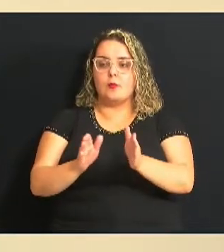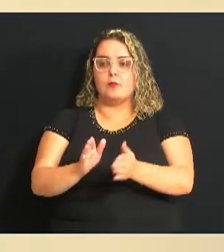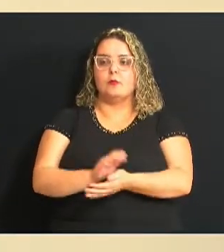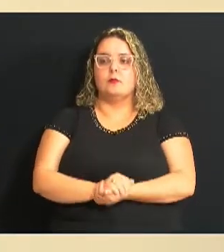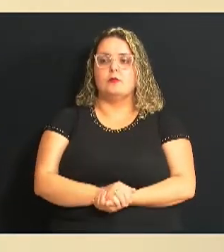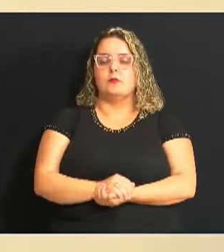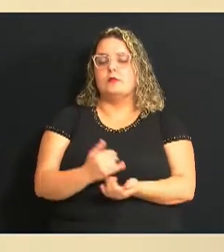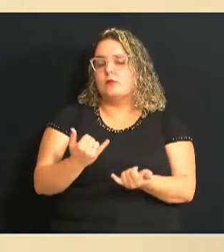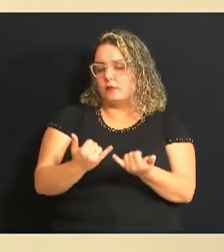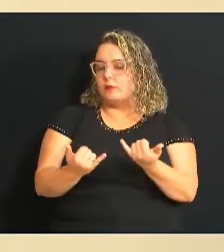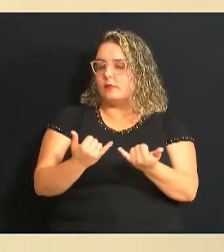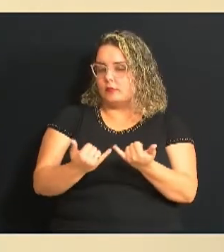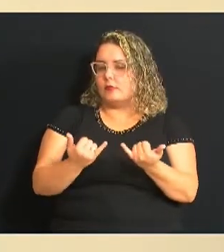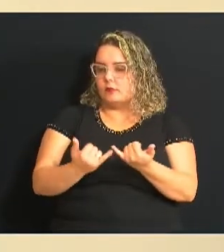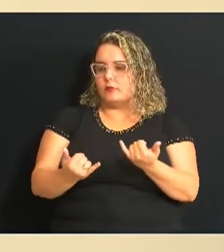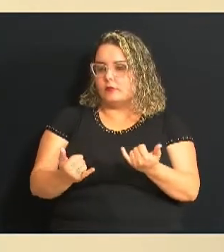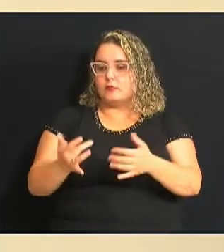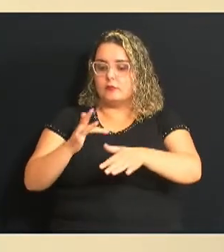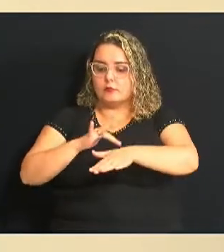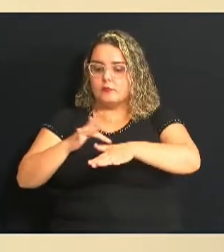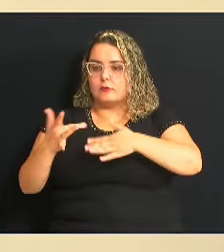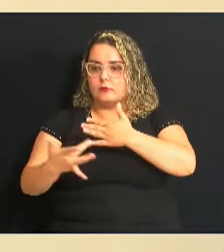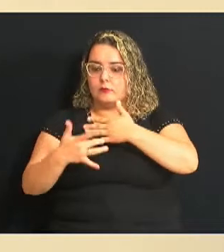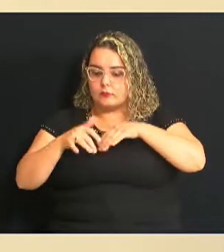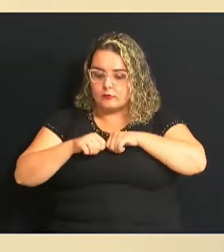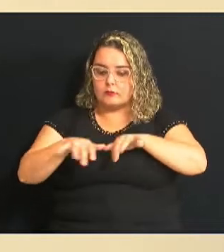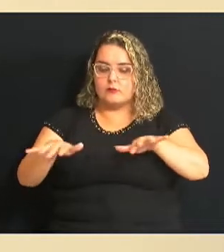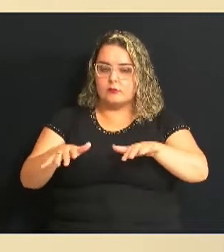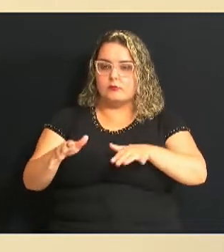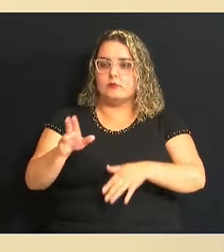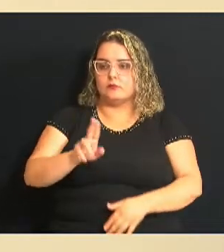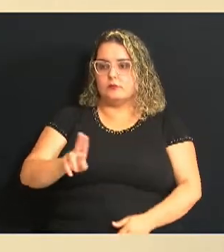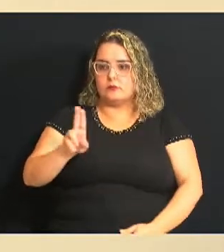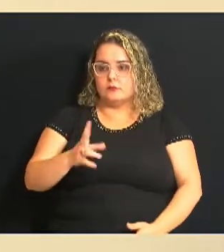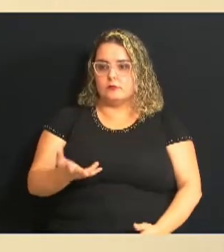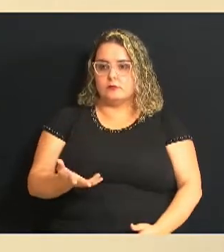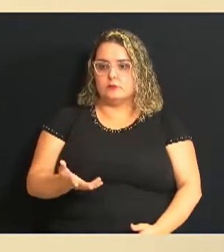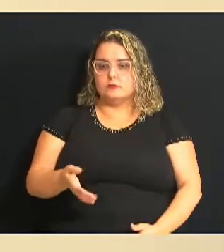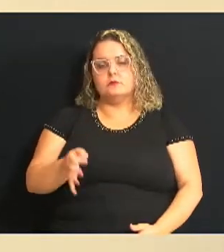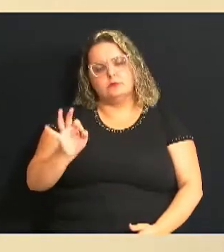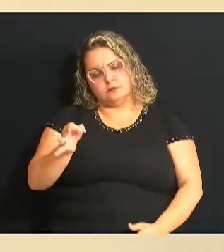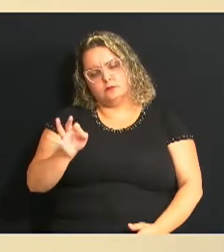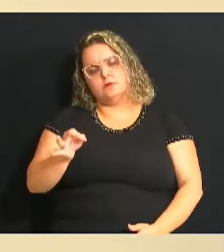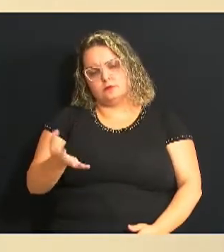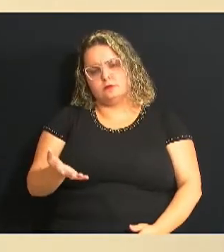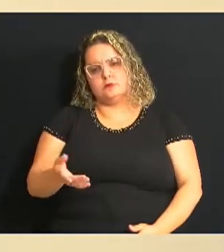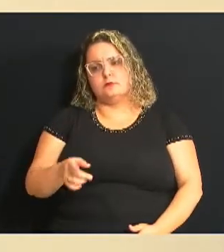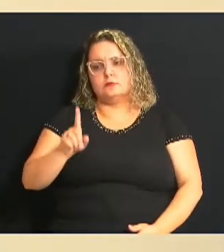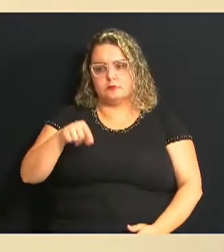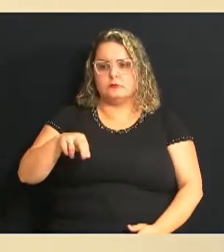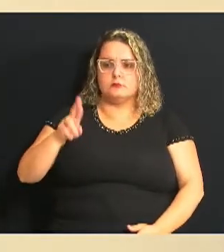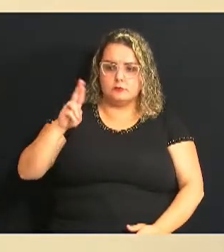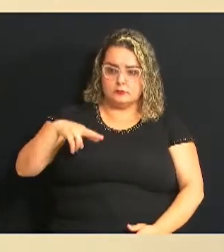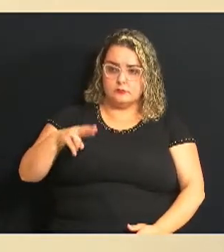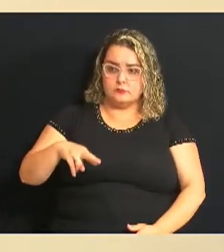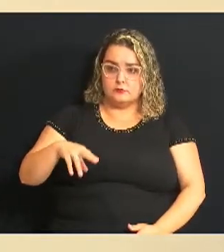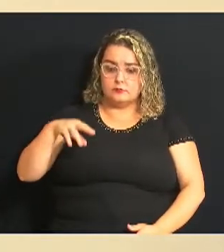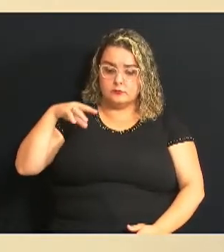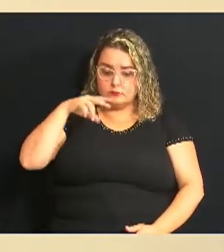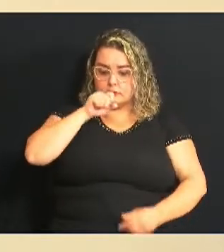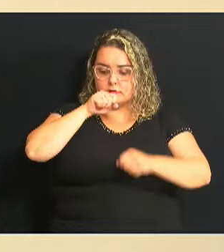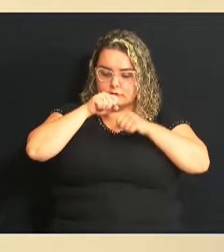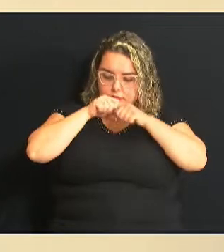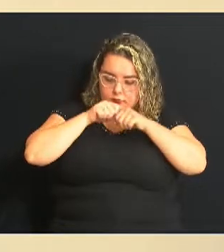similar que a imprensa estava sendo utilizada. Isso, sem dúvida alguma, é o motivo da rápida